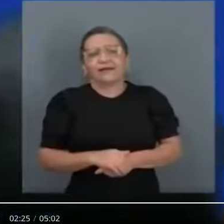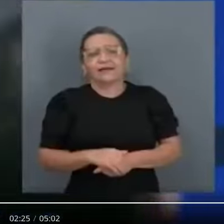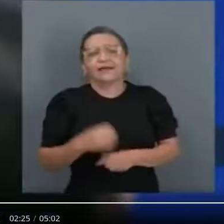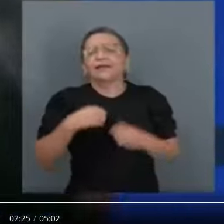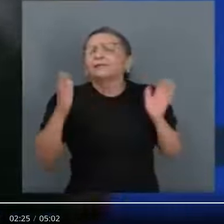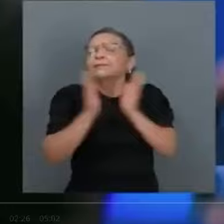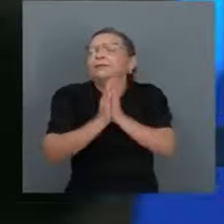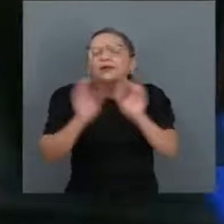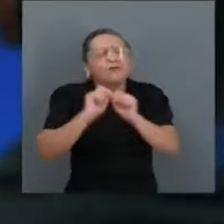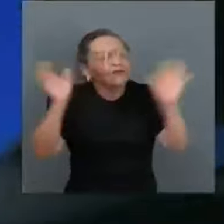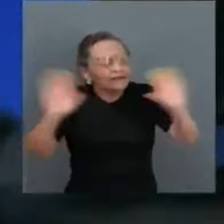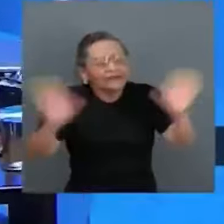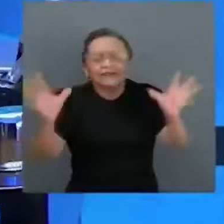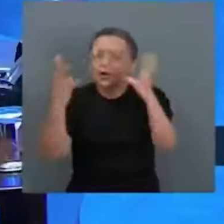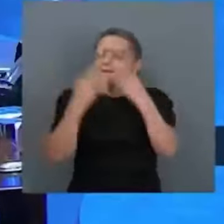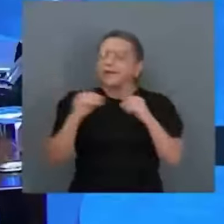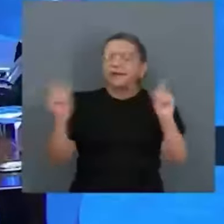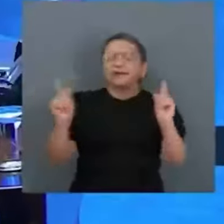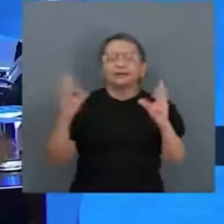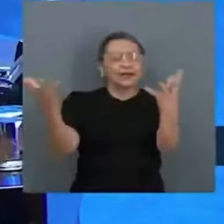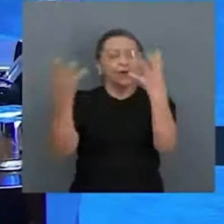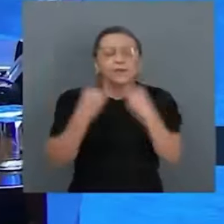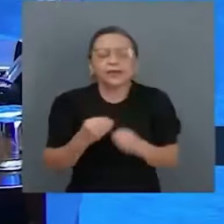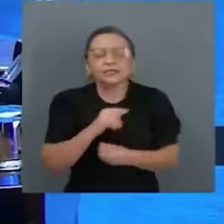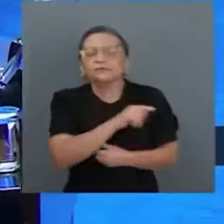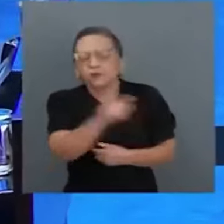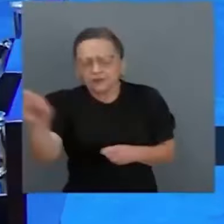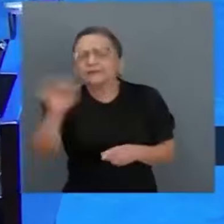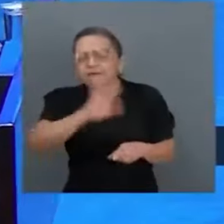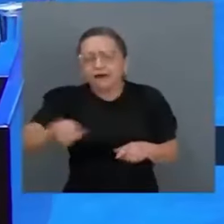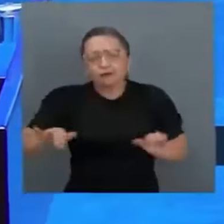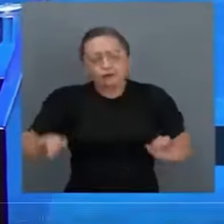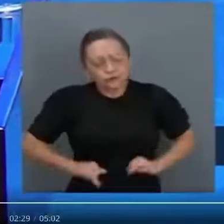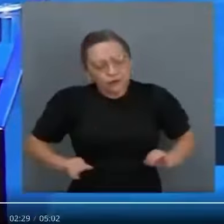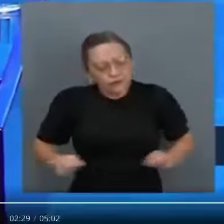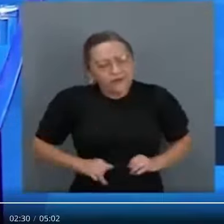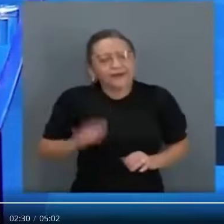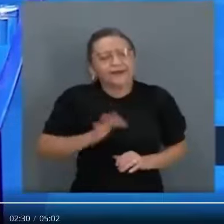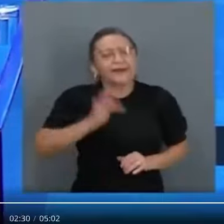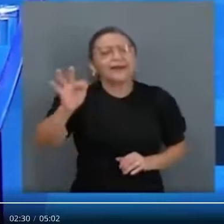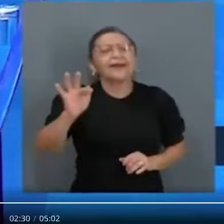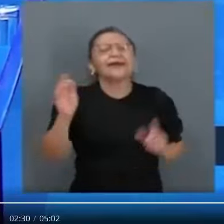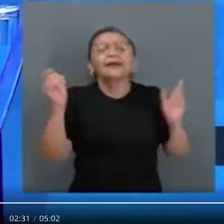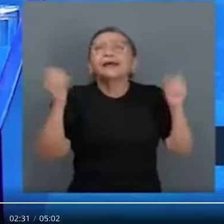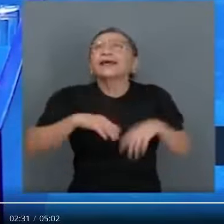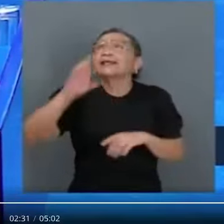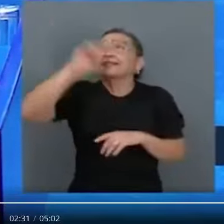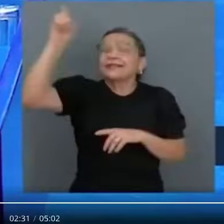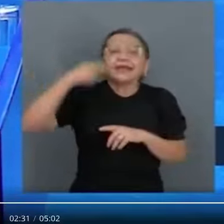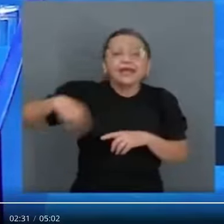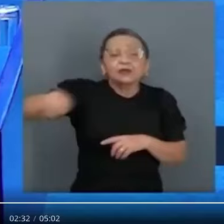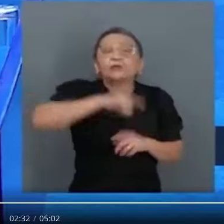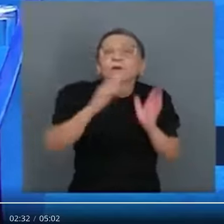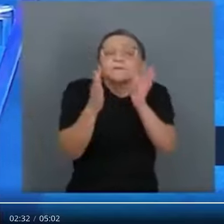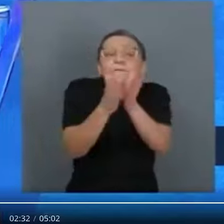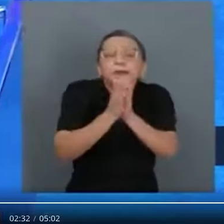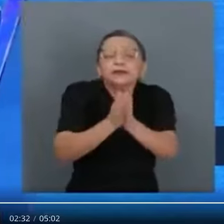façam isso! Vocês também vão sofrer! Por Deus, eu imploro!